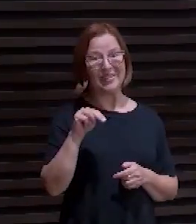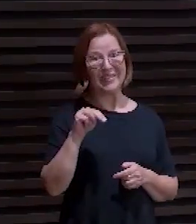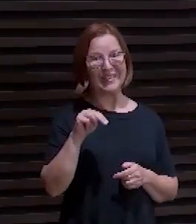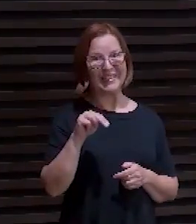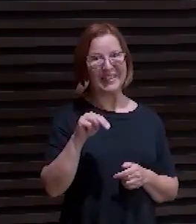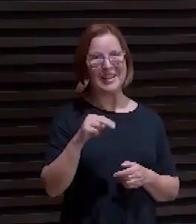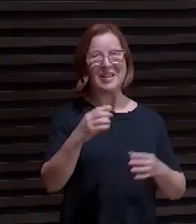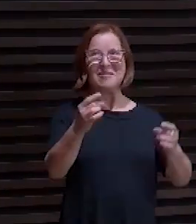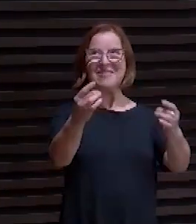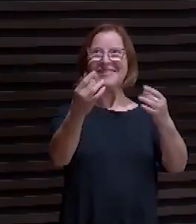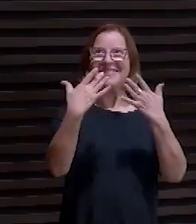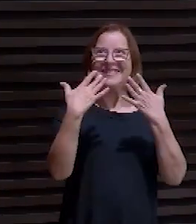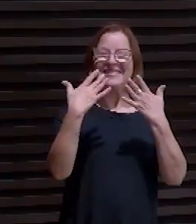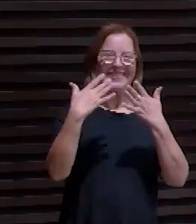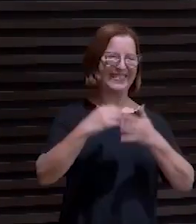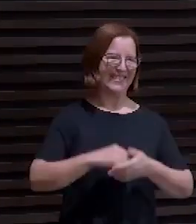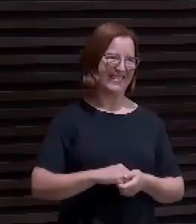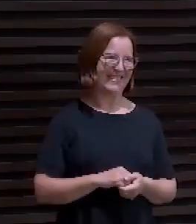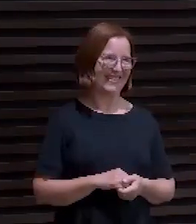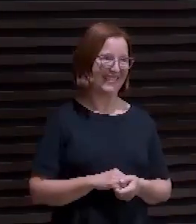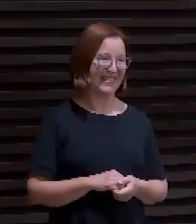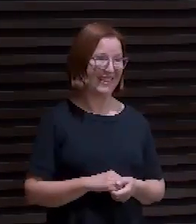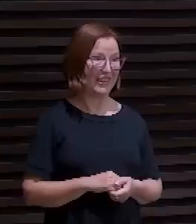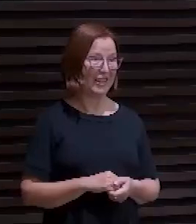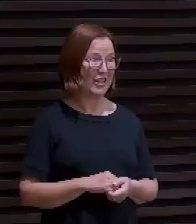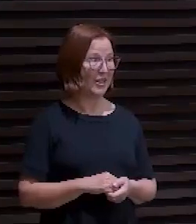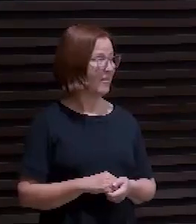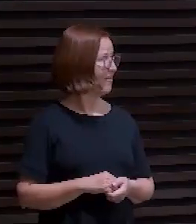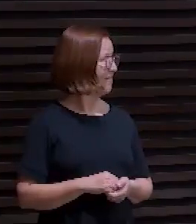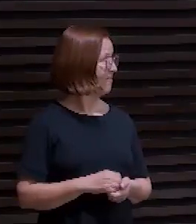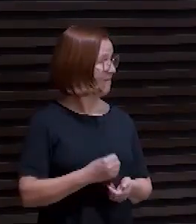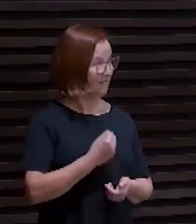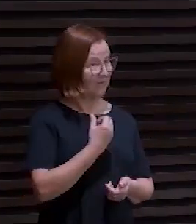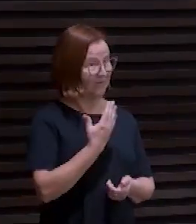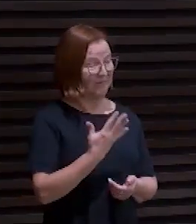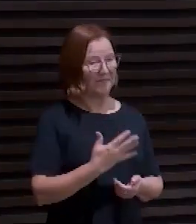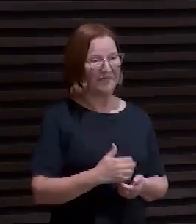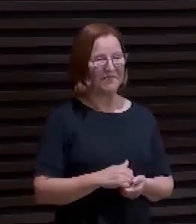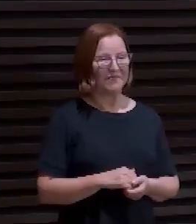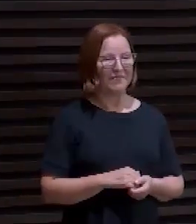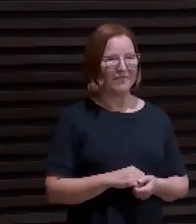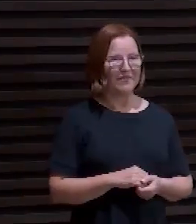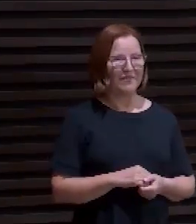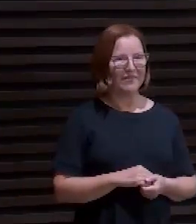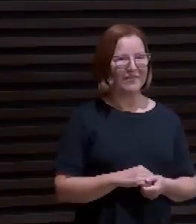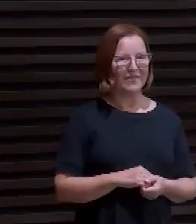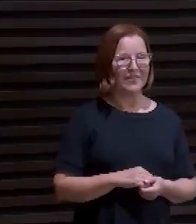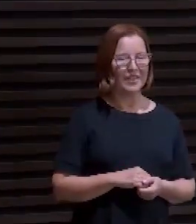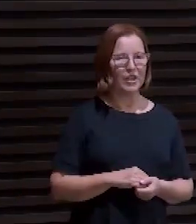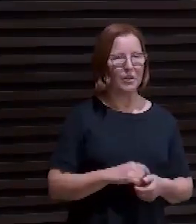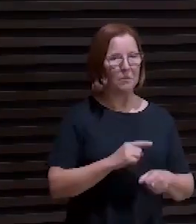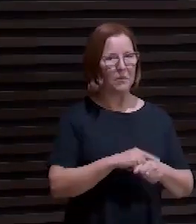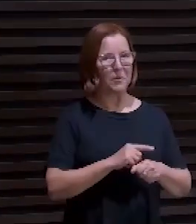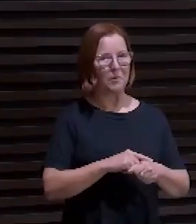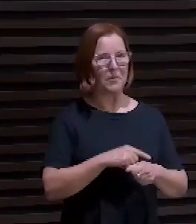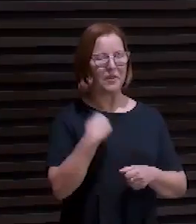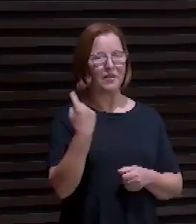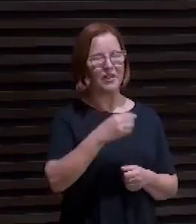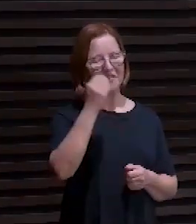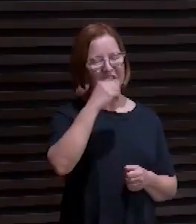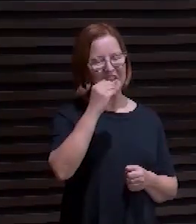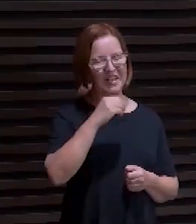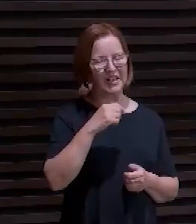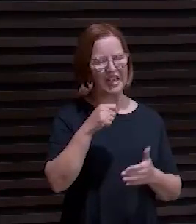deixará. É bom, não é, Duda? Na nossa fraqueza, nas nossas lutas, nos